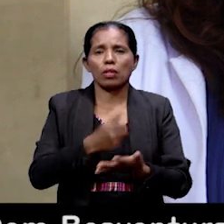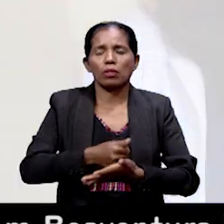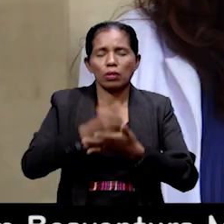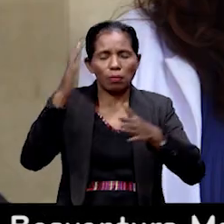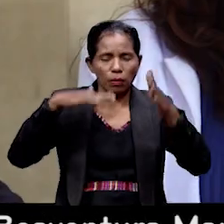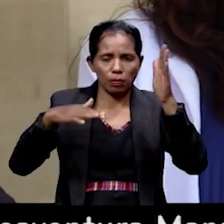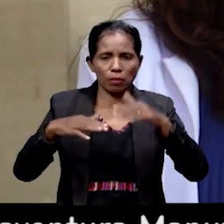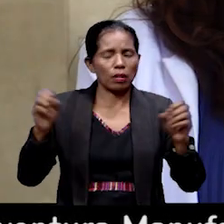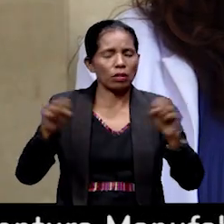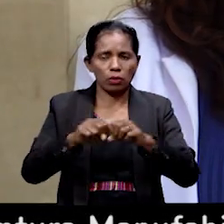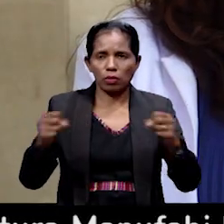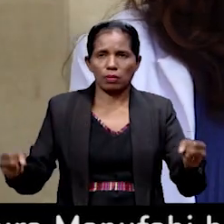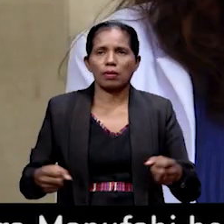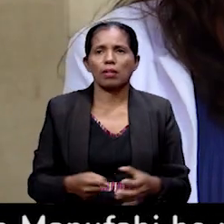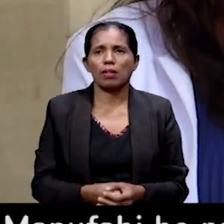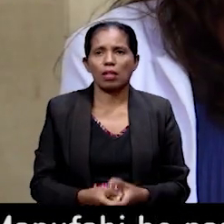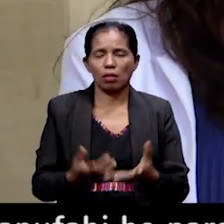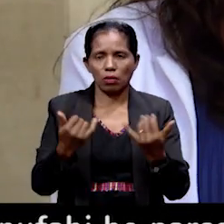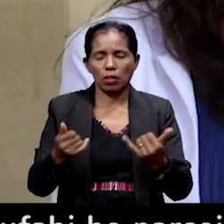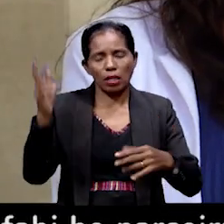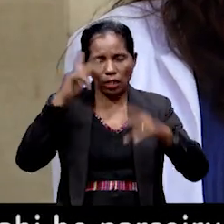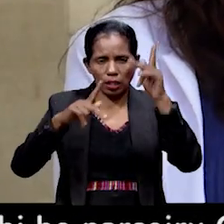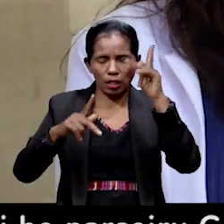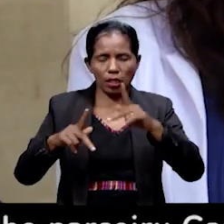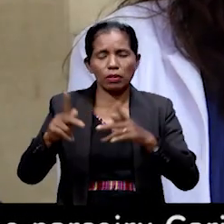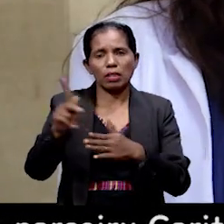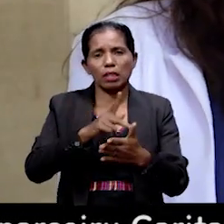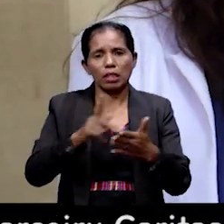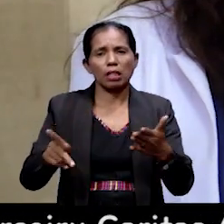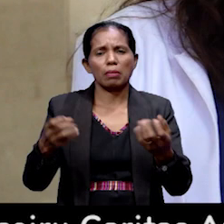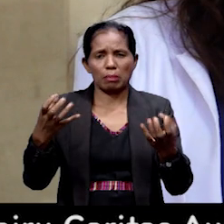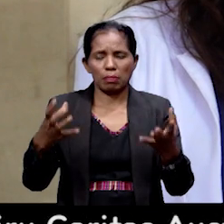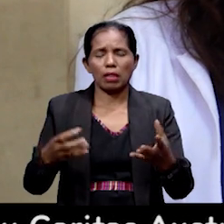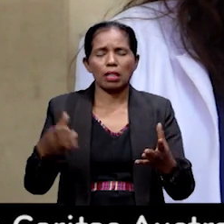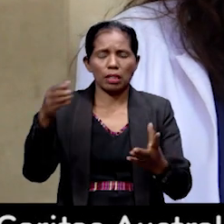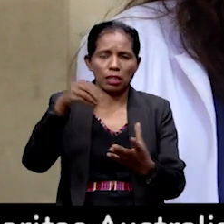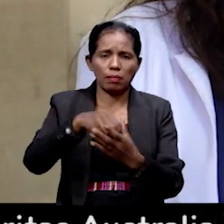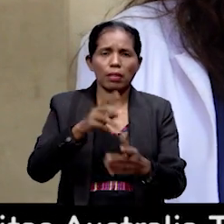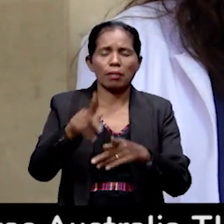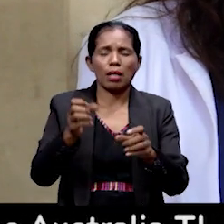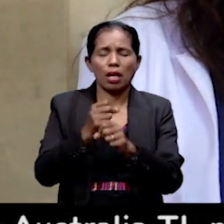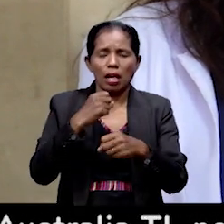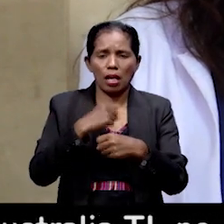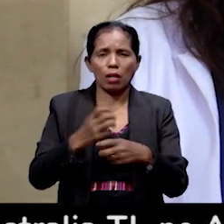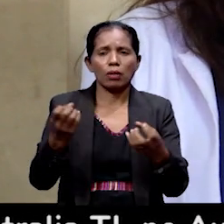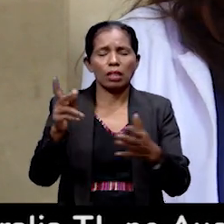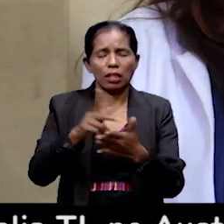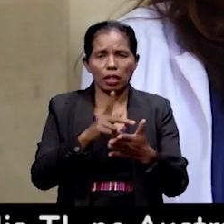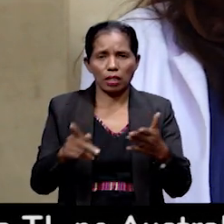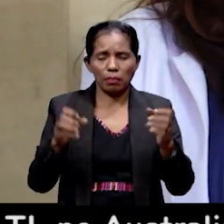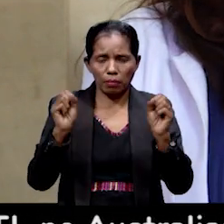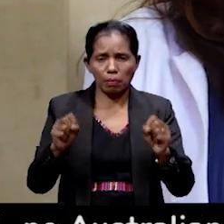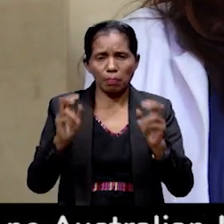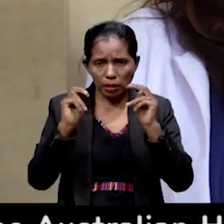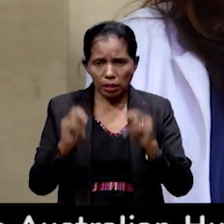satu sobo, minus. Porque agora caso crime barbarak tama, emak comete crime, aku si oh ini dia agora precisa recursos